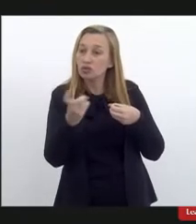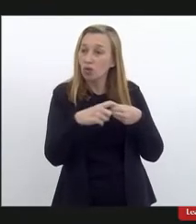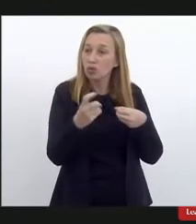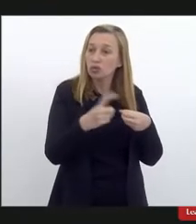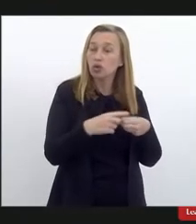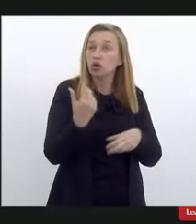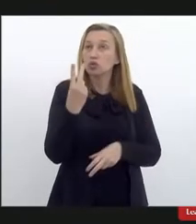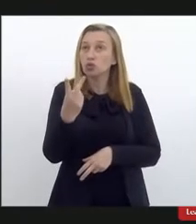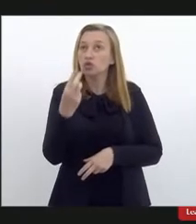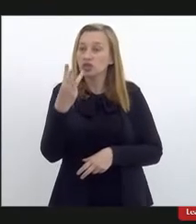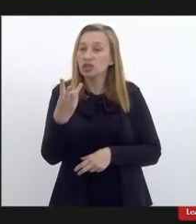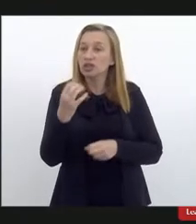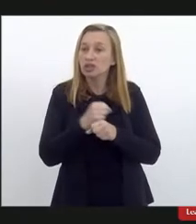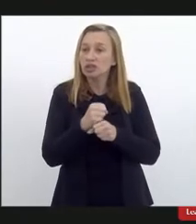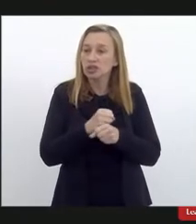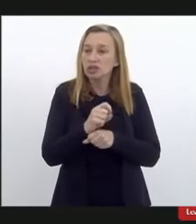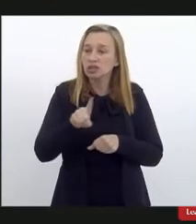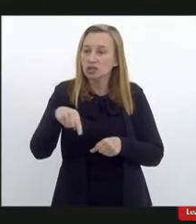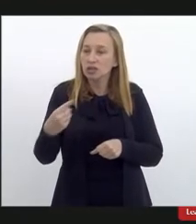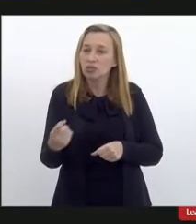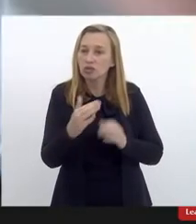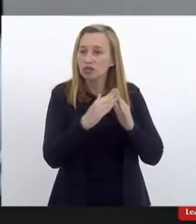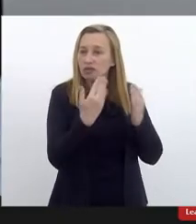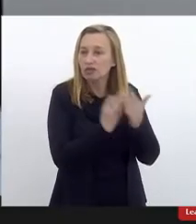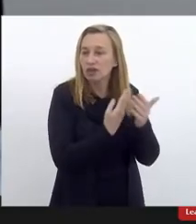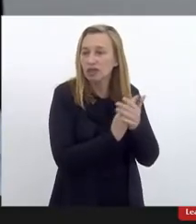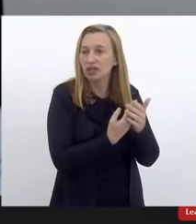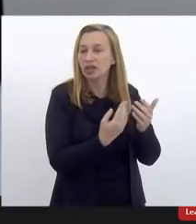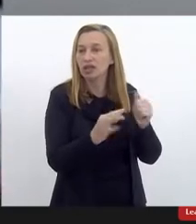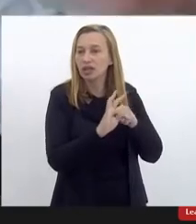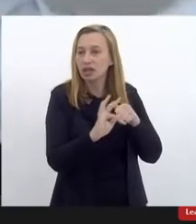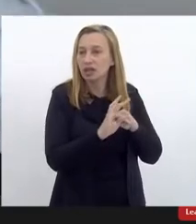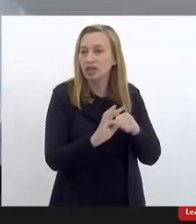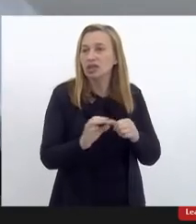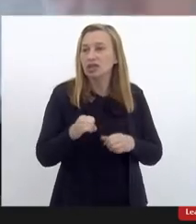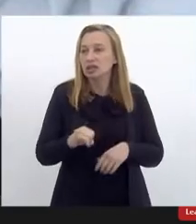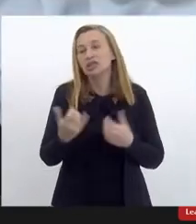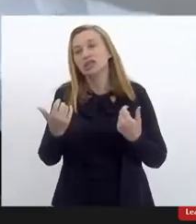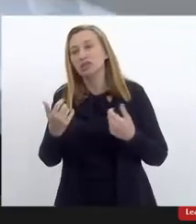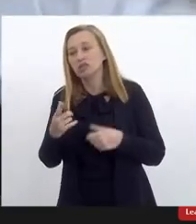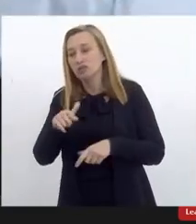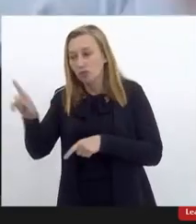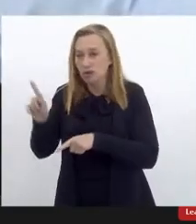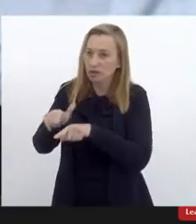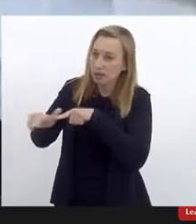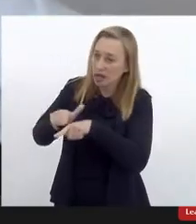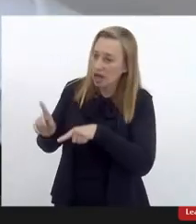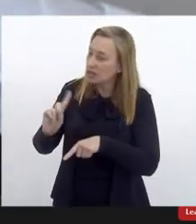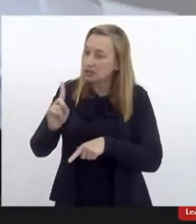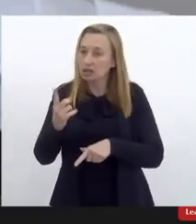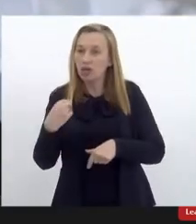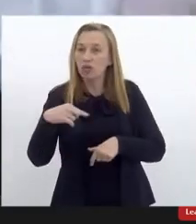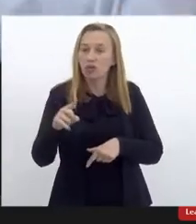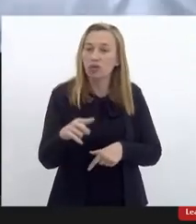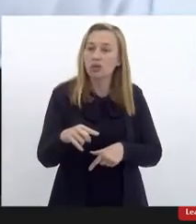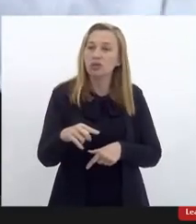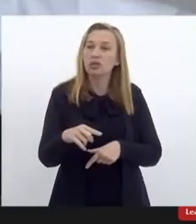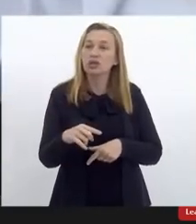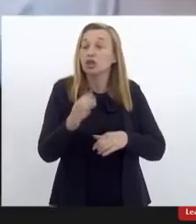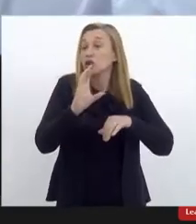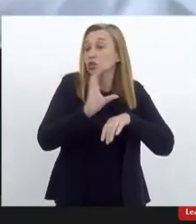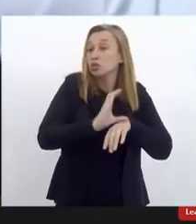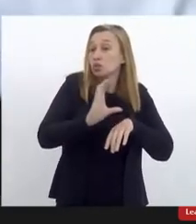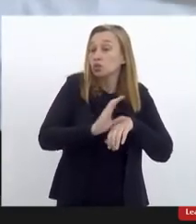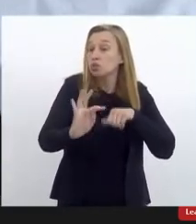nos 2, 3 anos depois que deixam a FAETEC, afinal de contas, se foram trabalhar, se não foram, se foram naquela área, se o curso